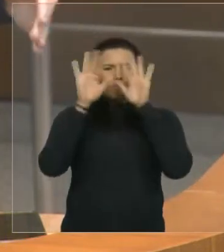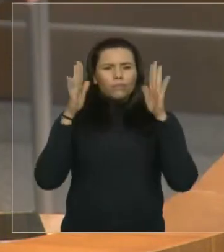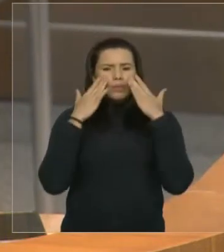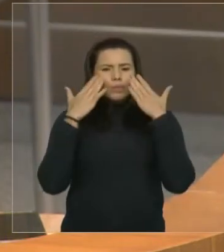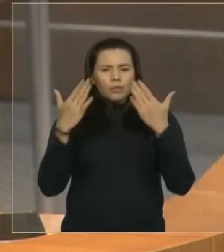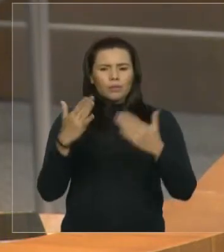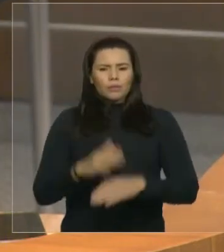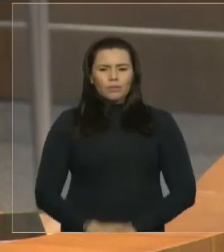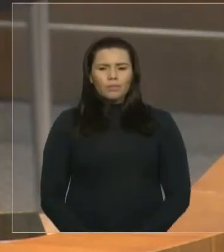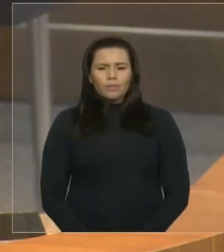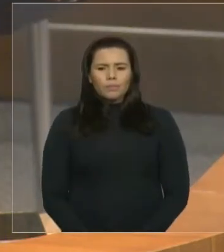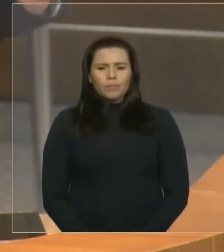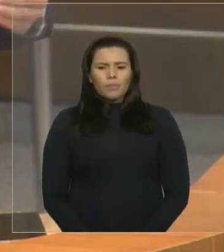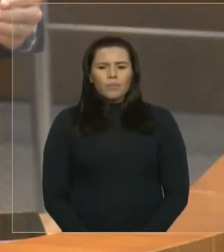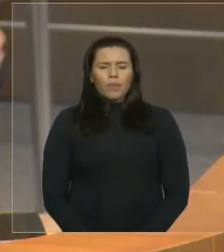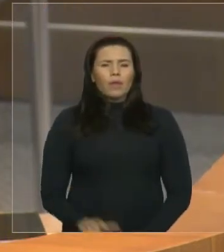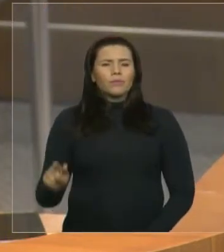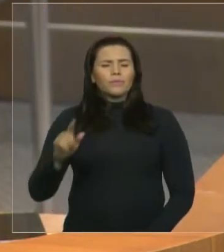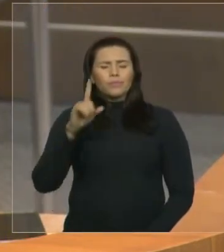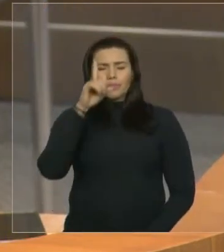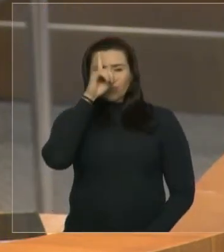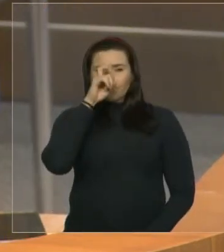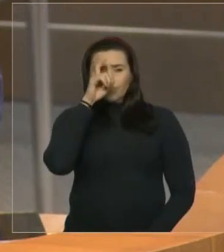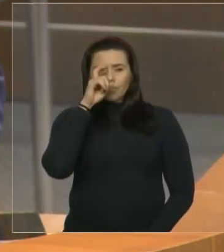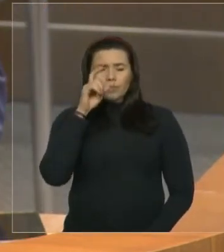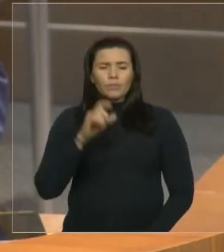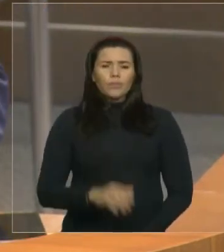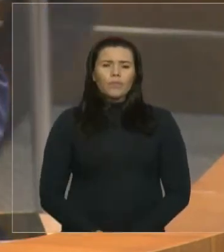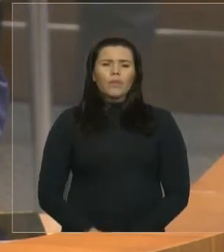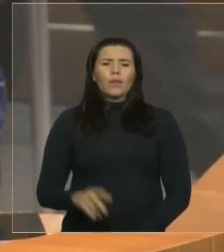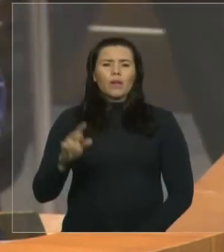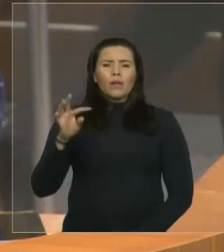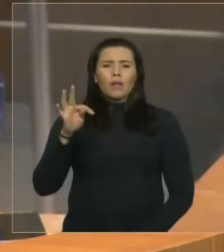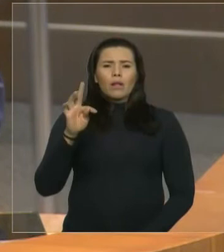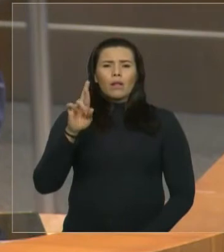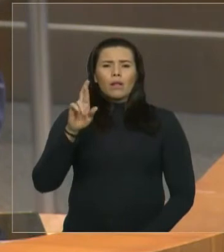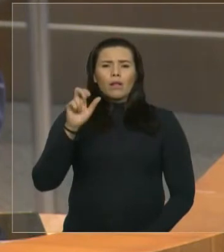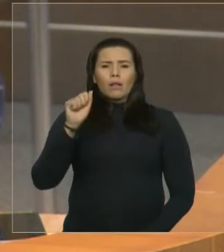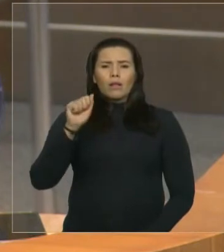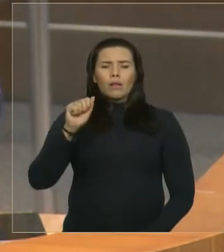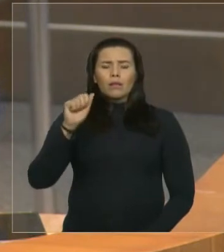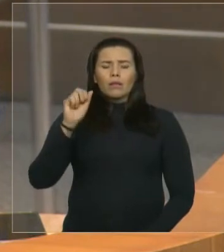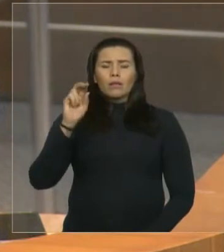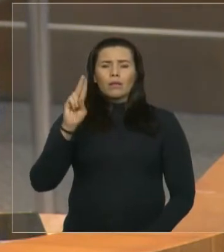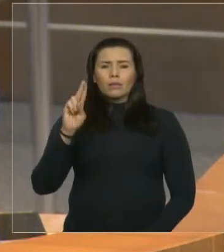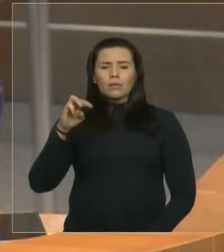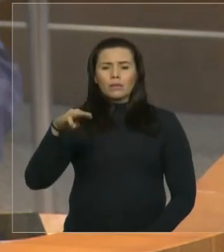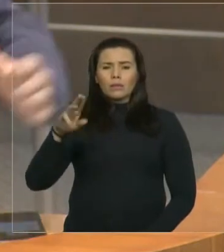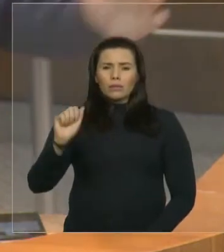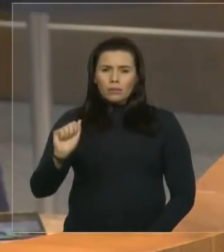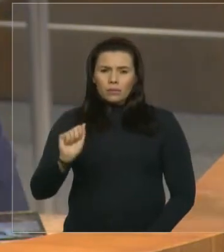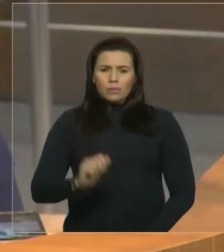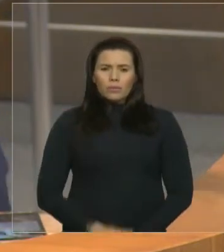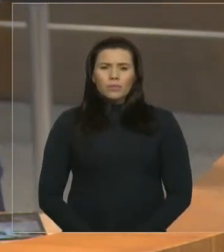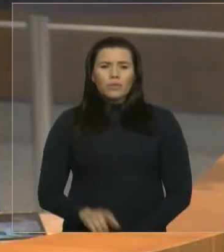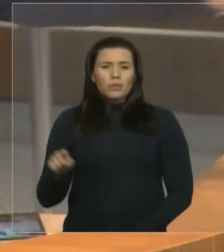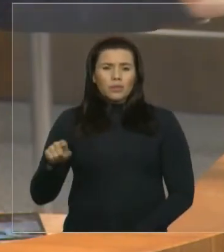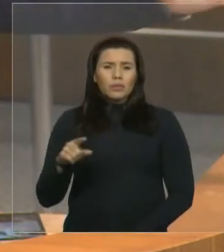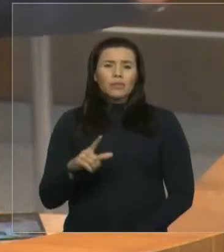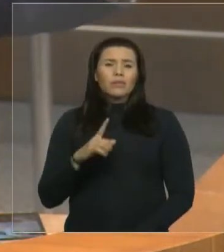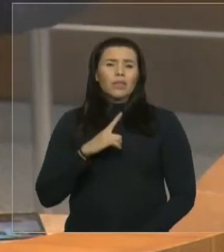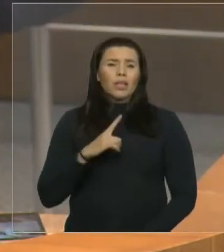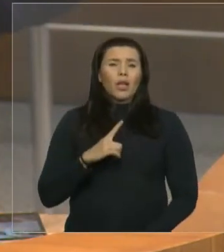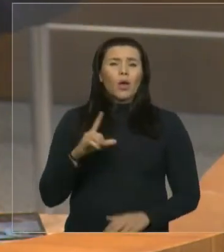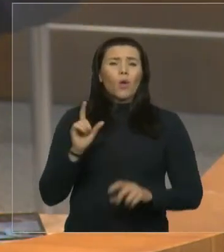Números exorbitantes de pacientes atendidos. E aonde estava essa população antes desse Hospital de Trauma, deputado Paulo Neto? Estava morrendo no interior do